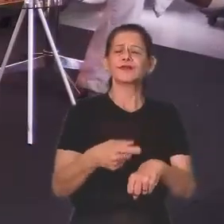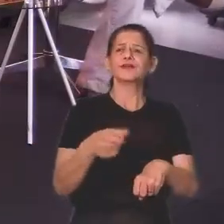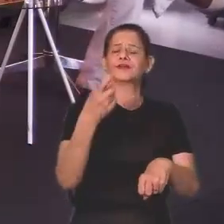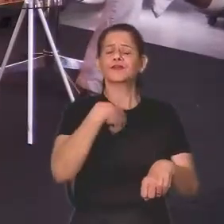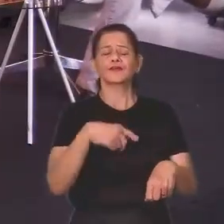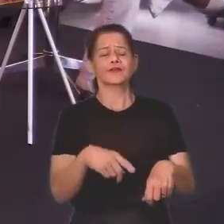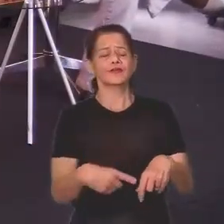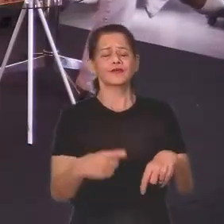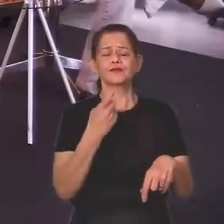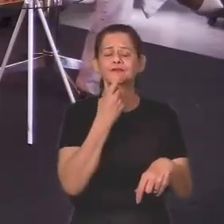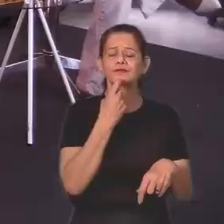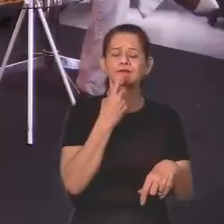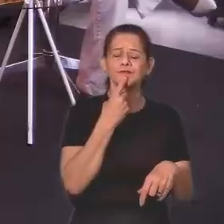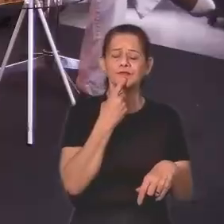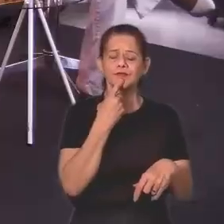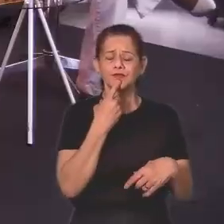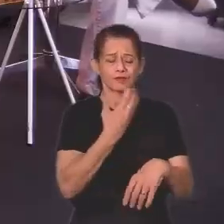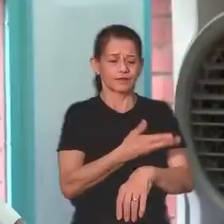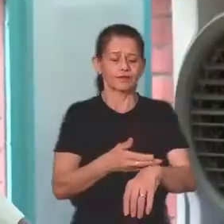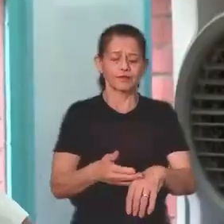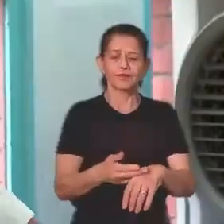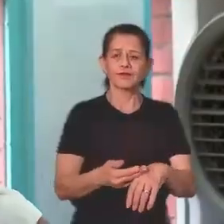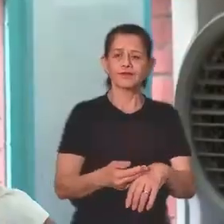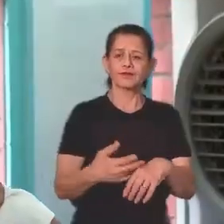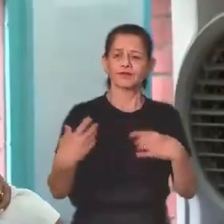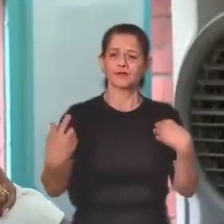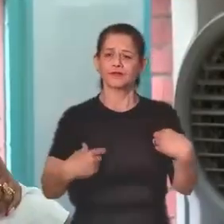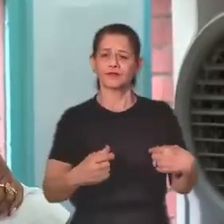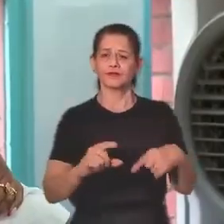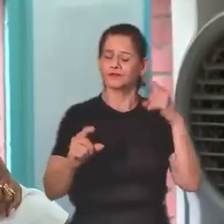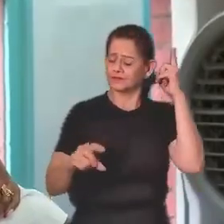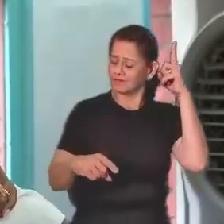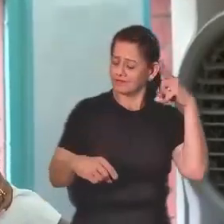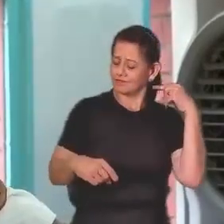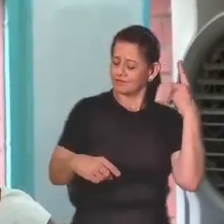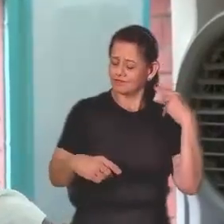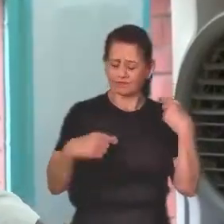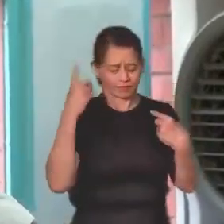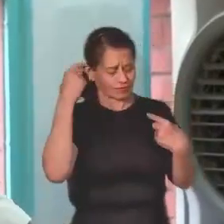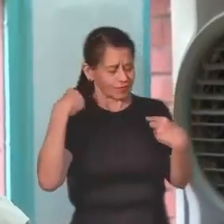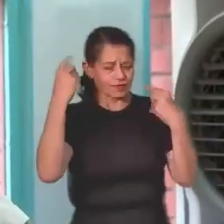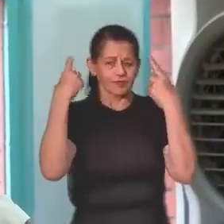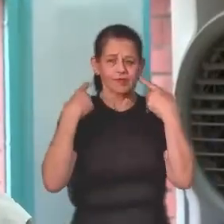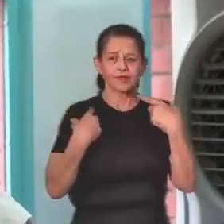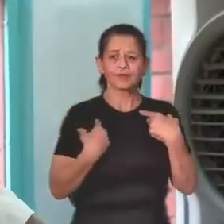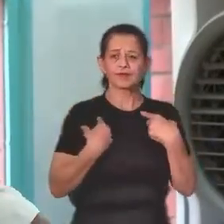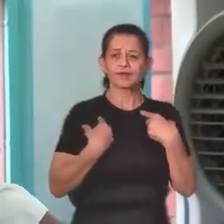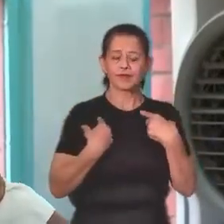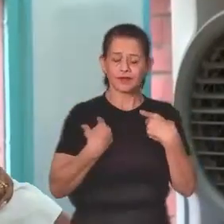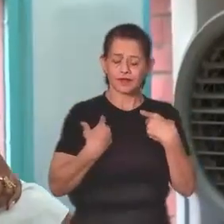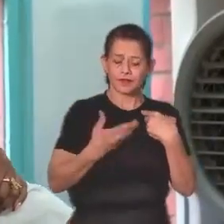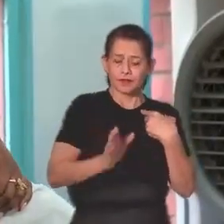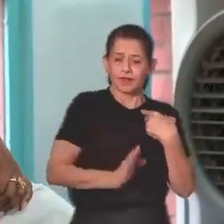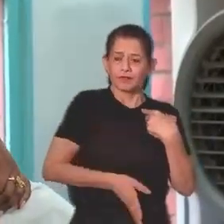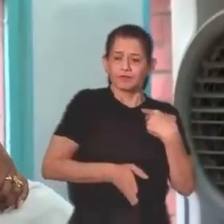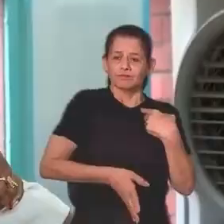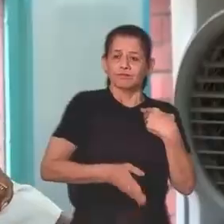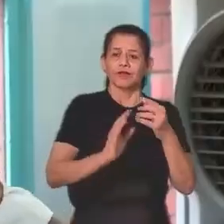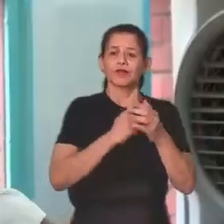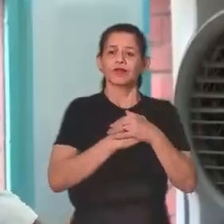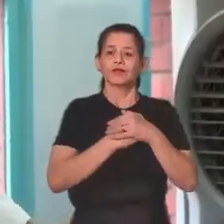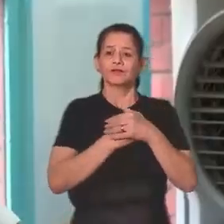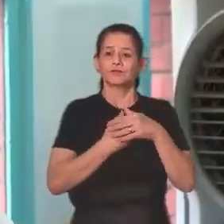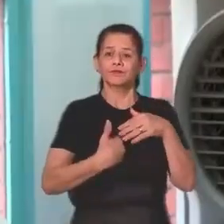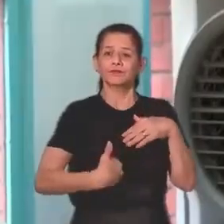meus cabelos, com alguns cachos, e visto uma calça e